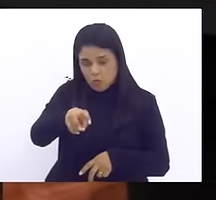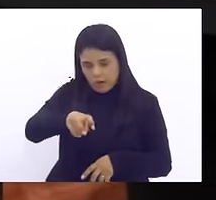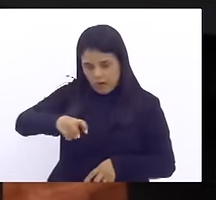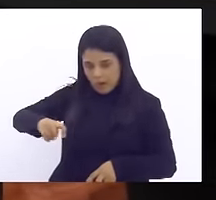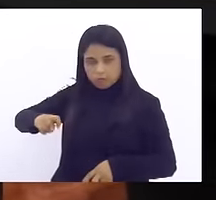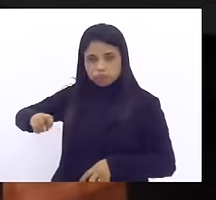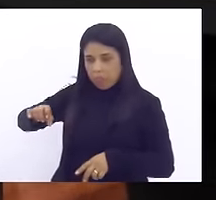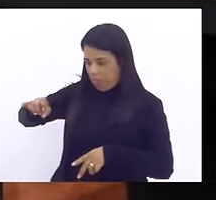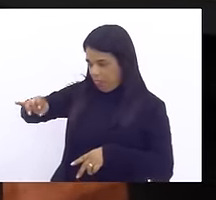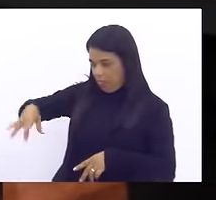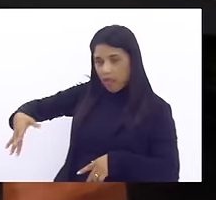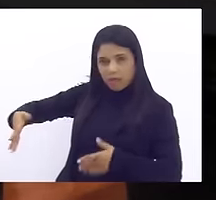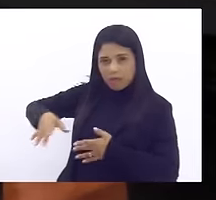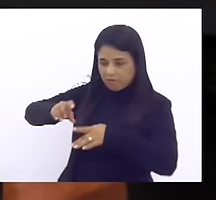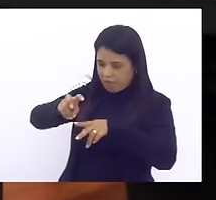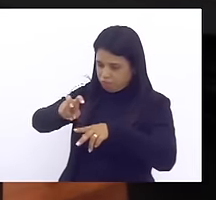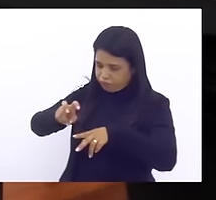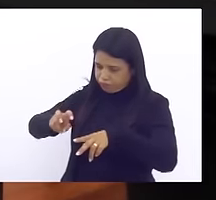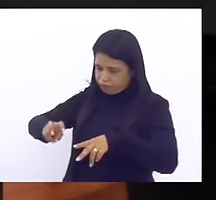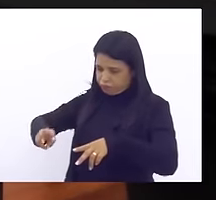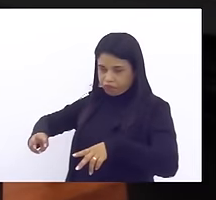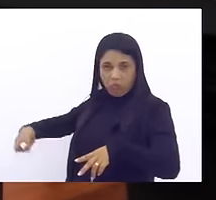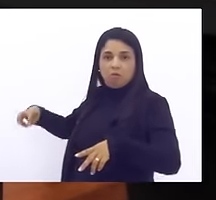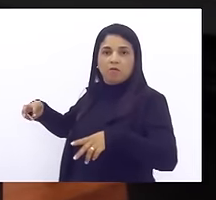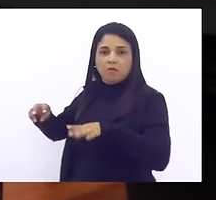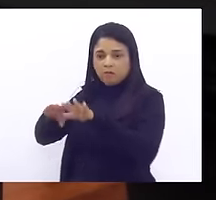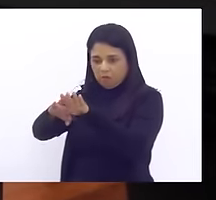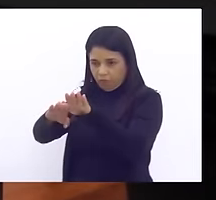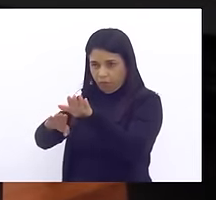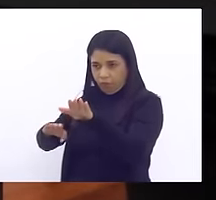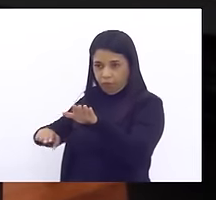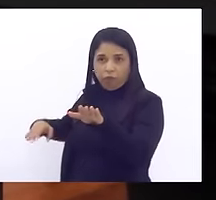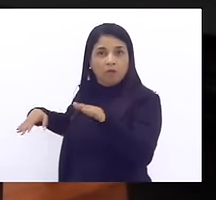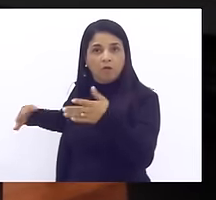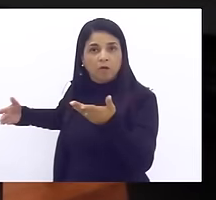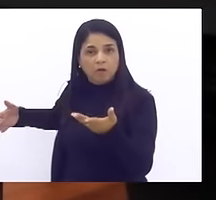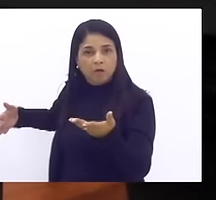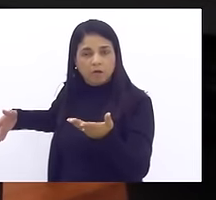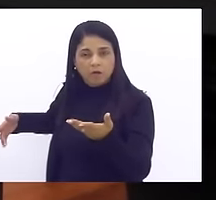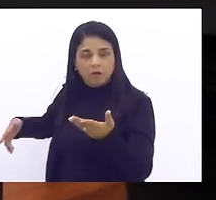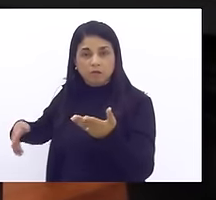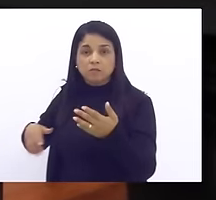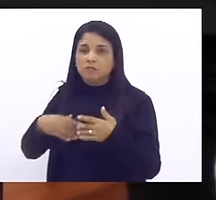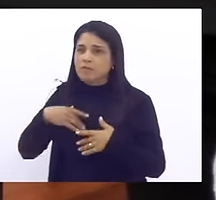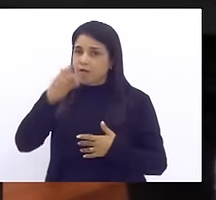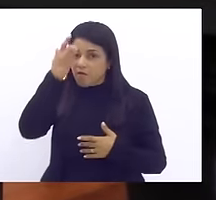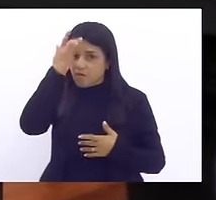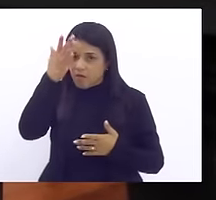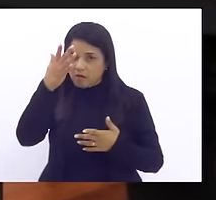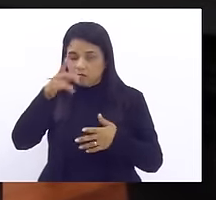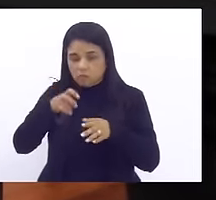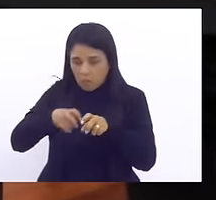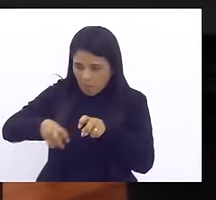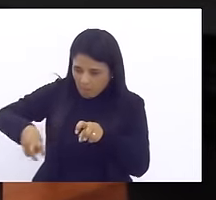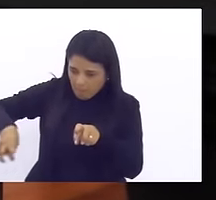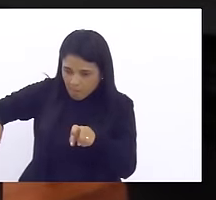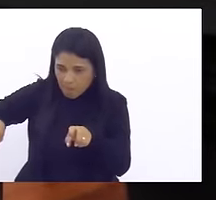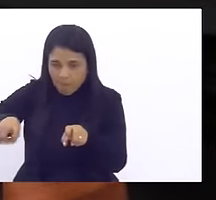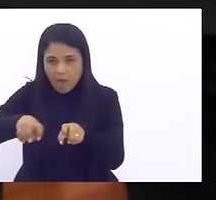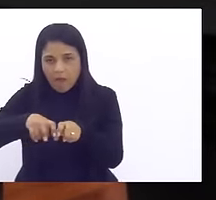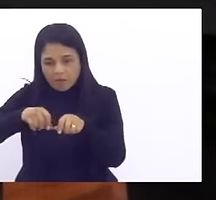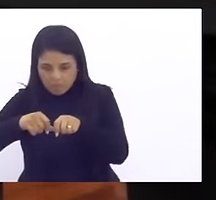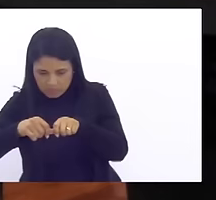e largar o carro soltar o cabo ele vai descer né agora é muito mais fácil obviamente depois que o carro for parqueado ele só é lacrado